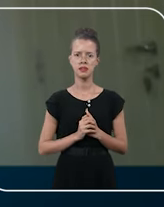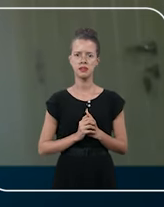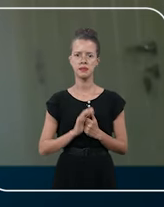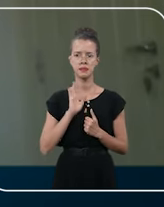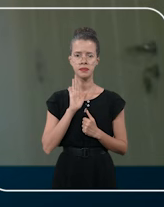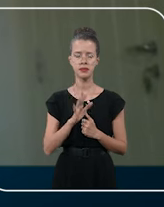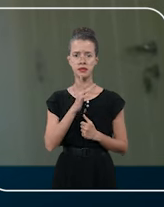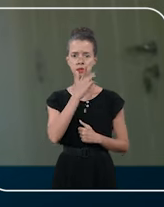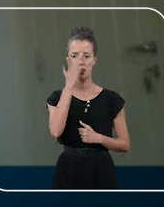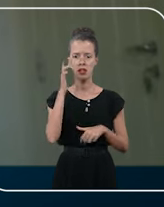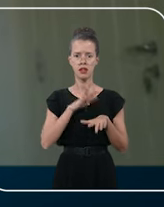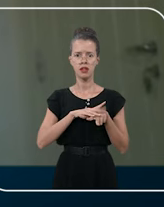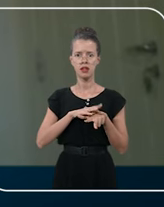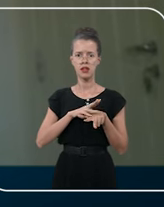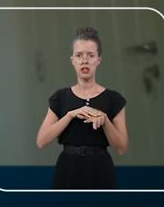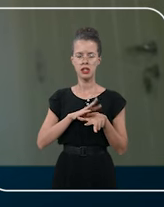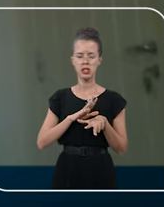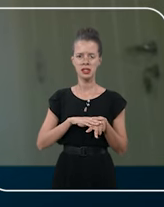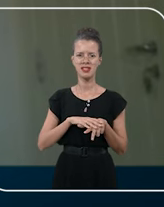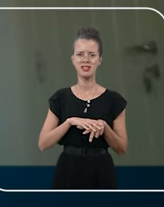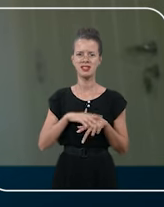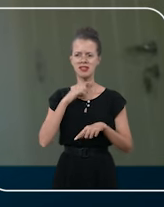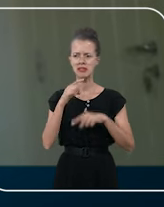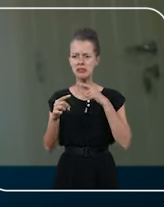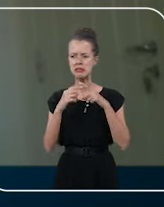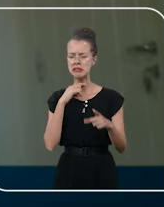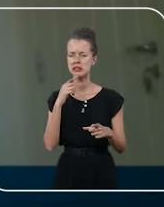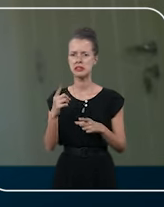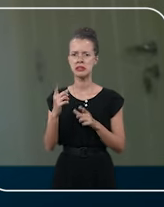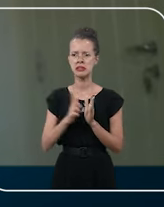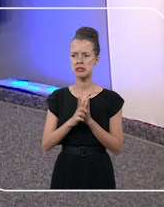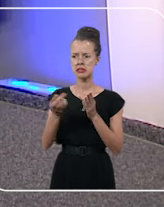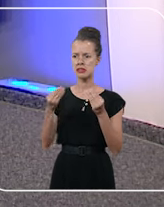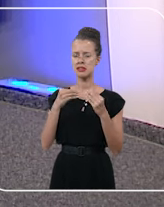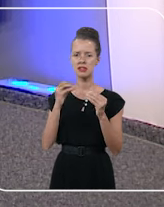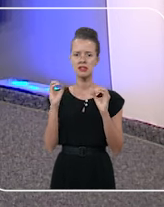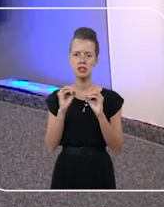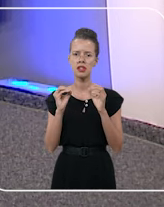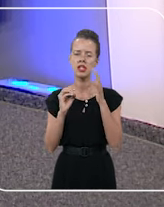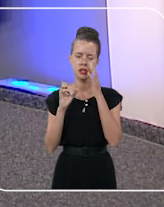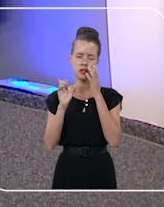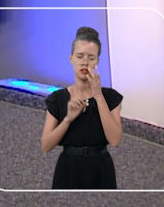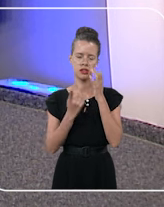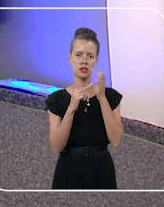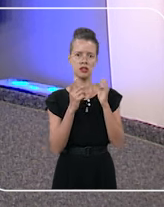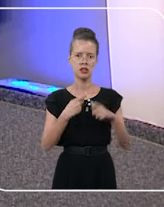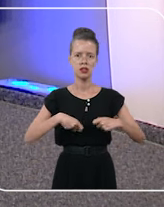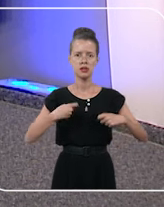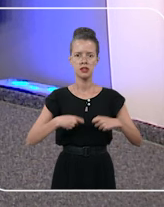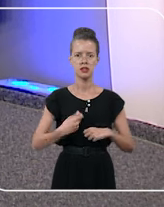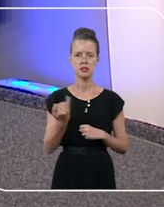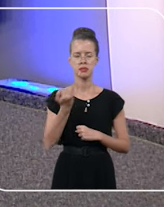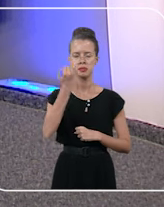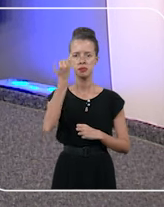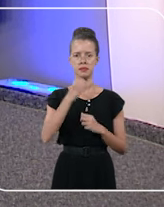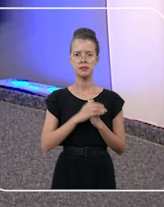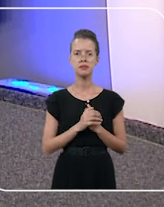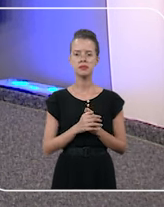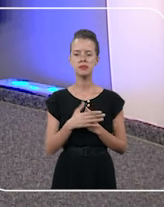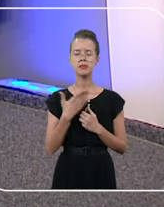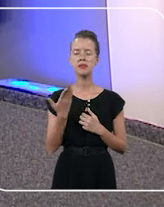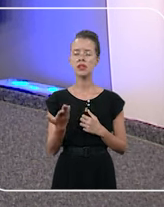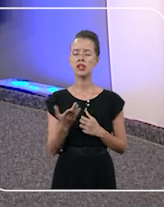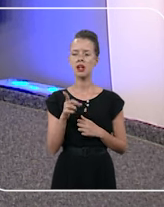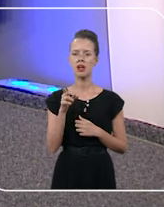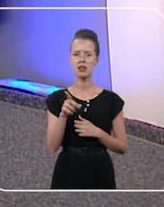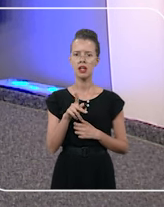forma alguma, não ter acesso a esse prontuário, é direito dele. Então, professor Guilherme, o prontuário é do paciente, ele